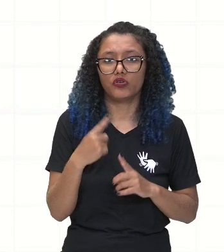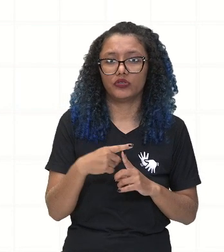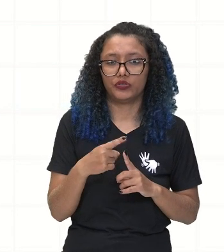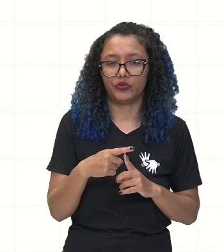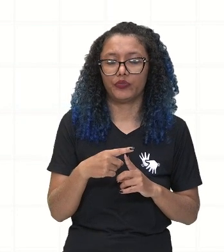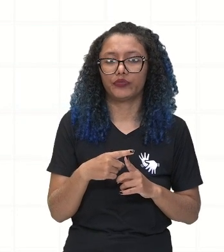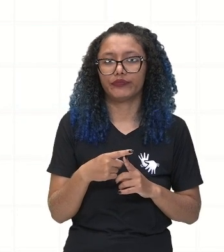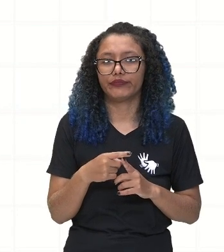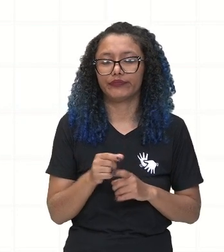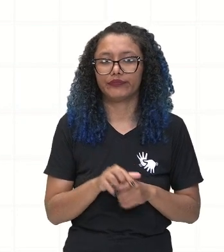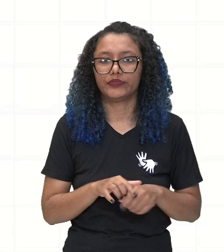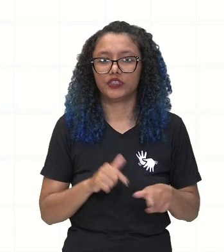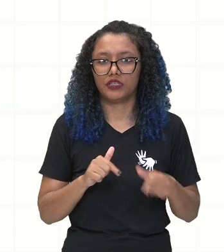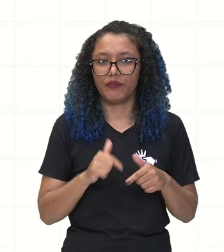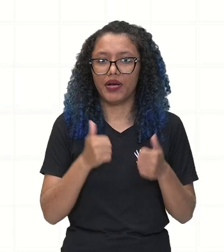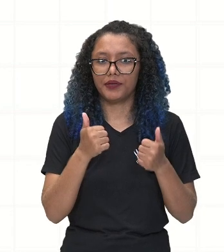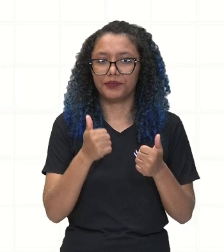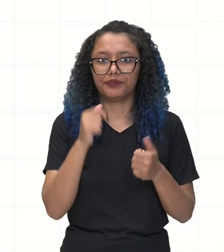encomenda, certo?